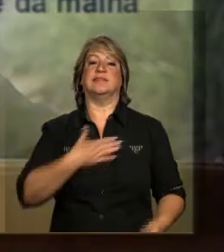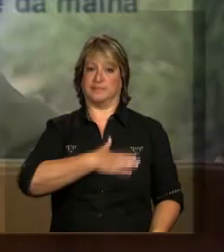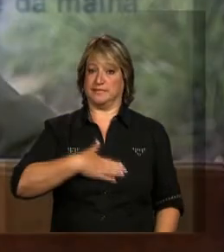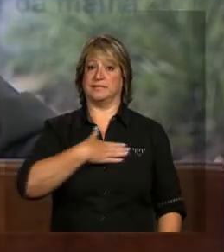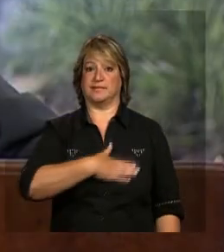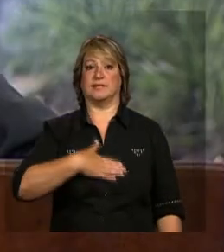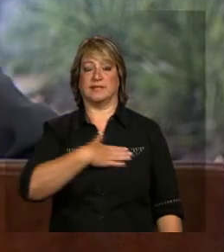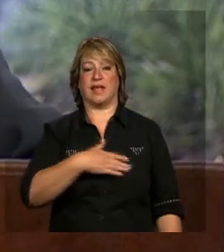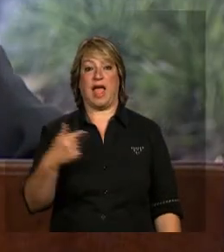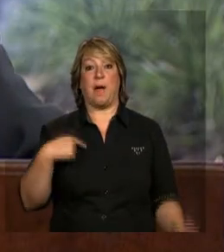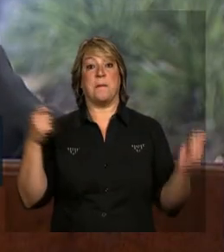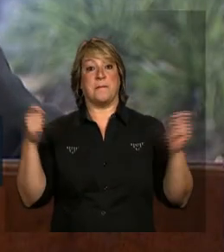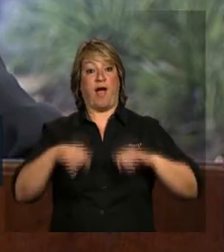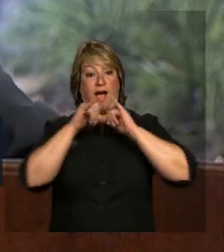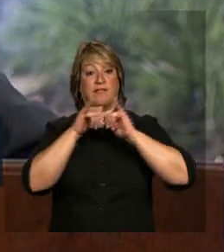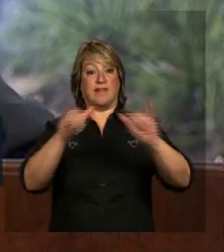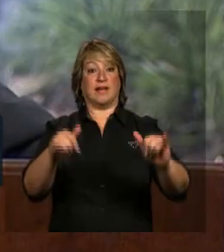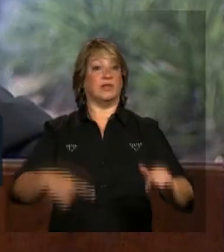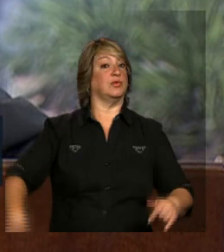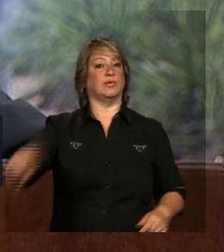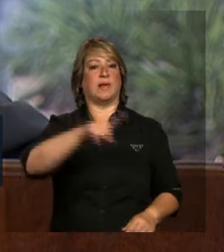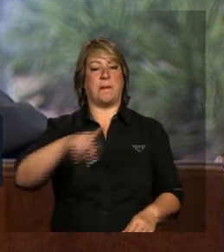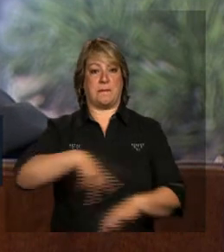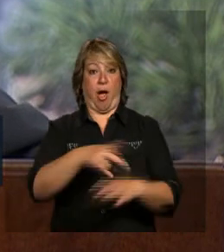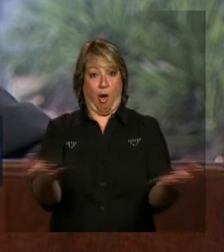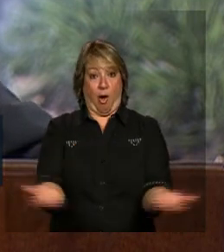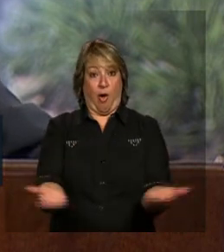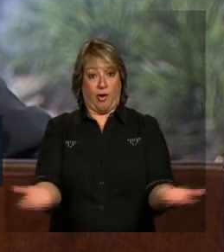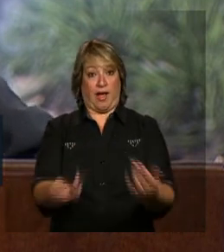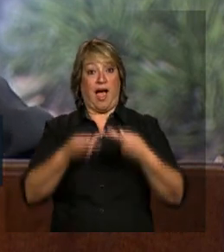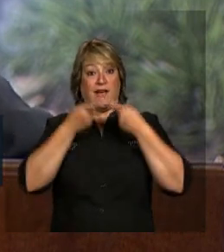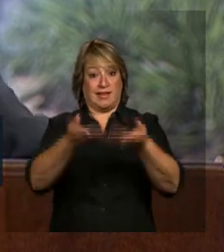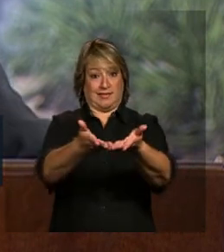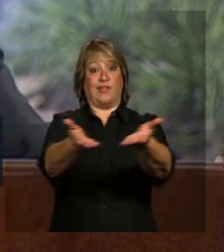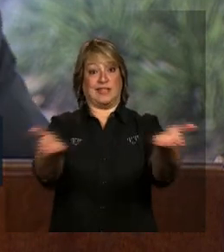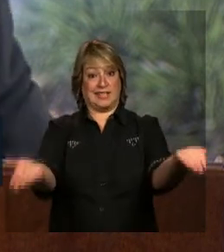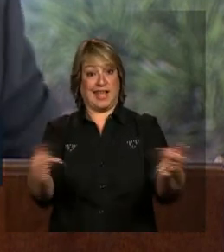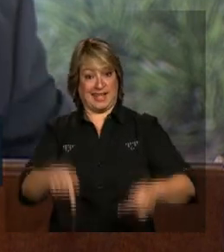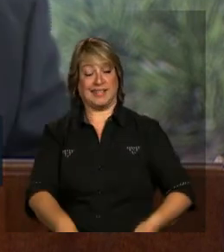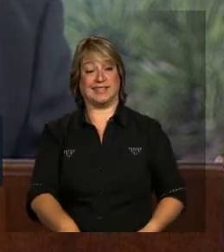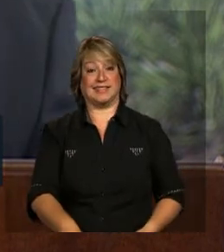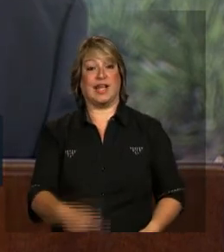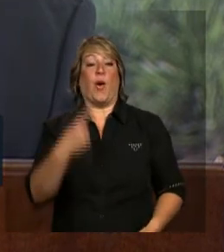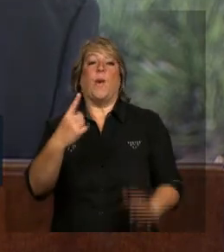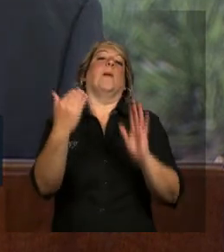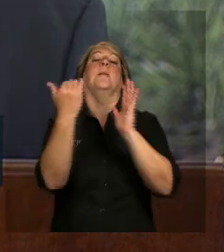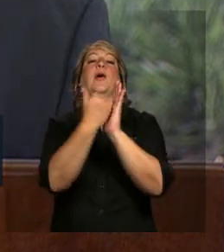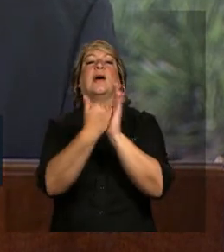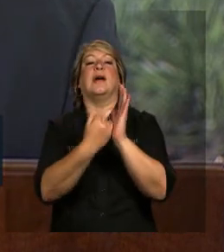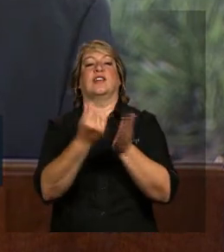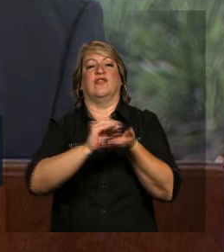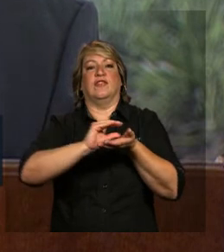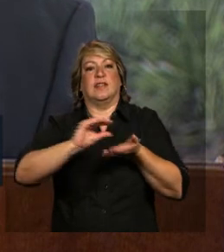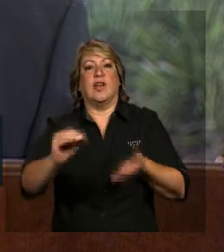o que eu posso anunciar ao país neste momento nesta oportunidade um programa